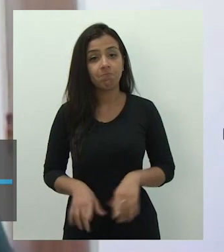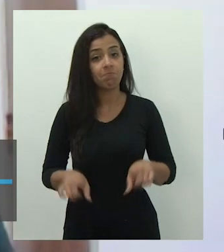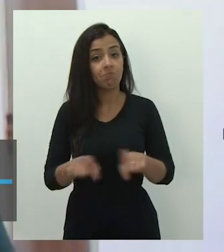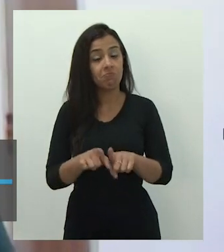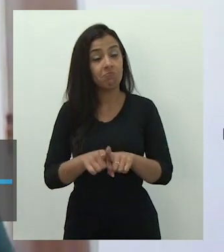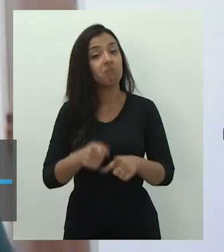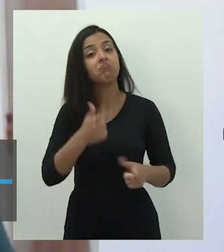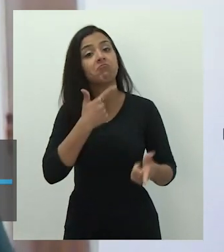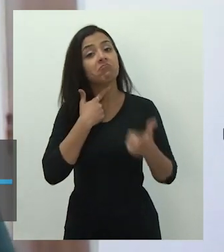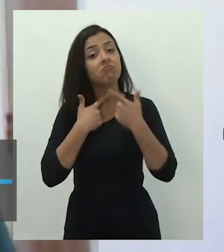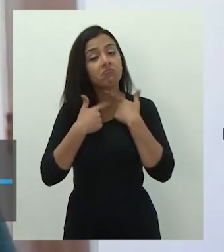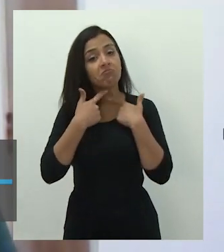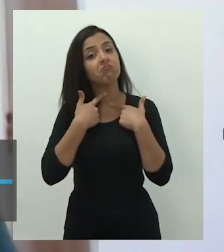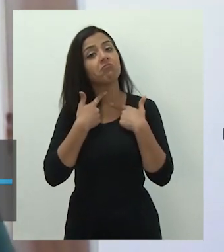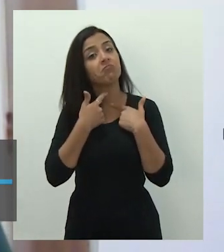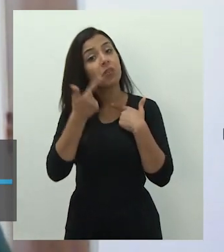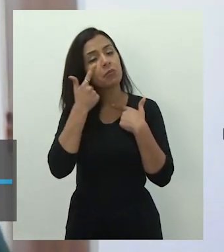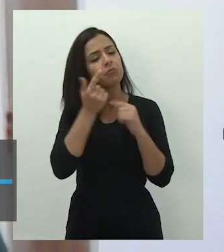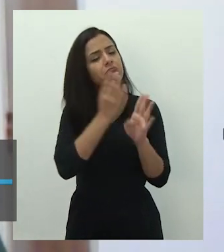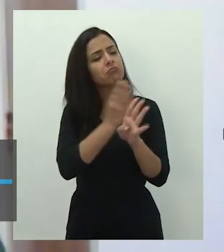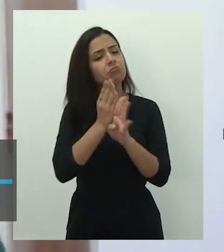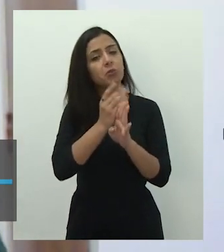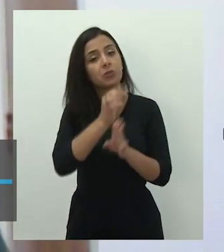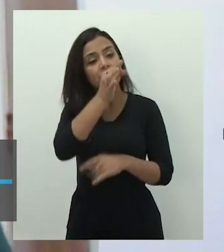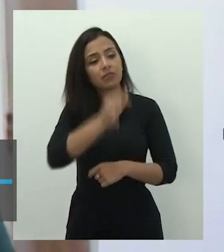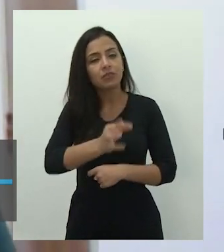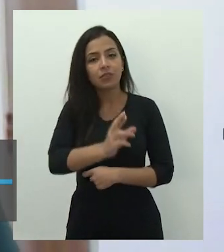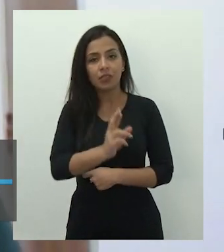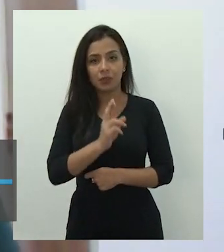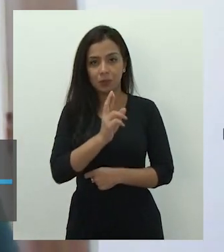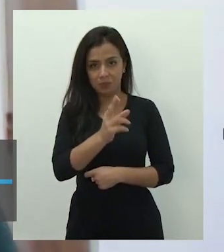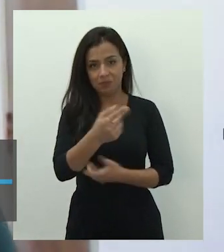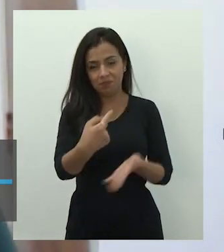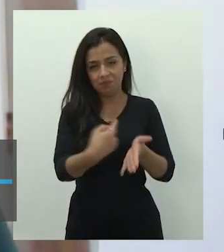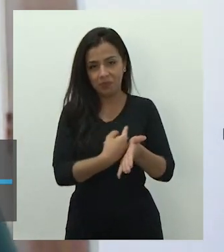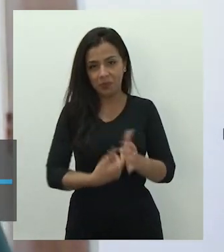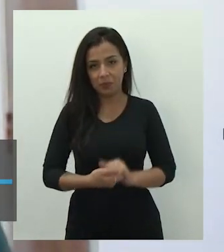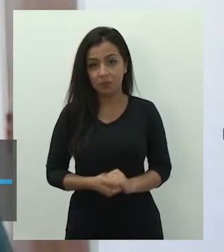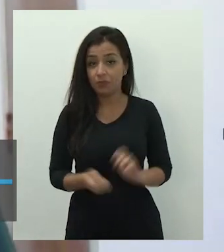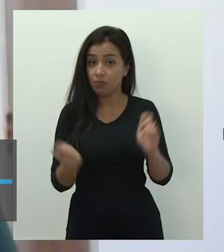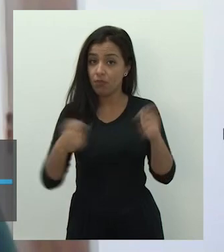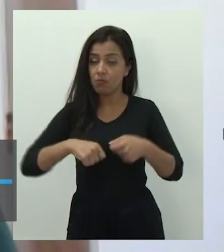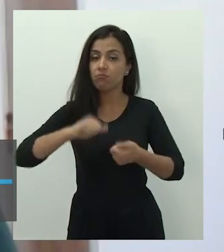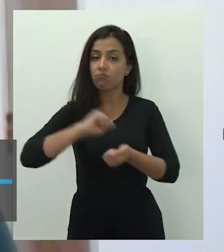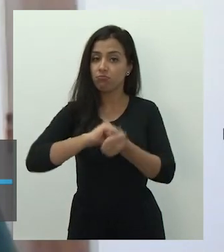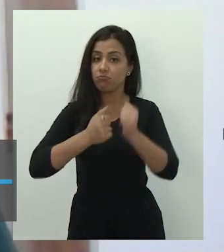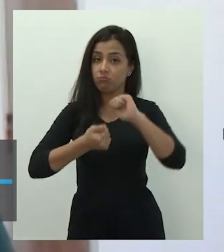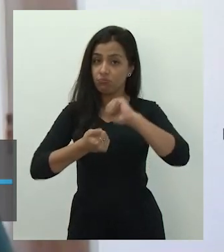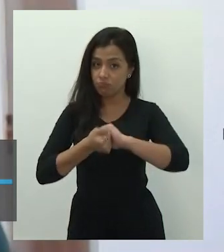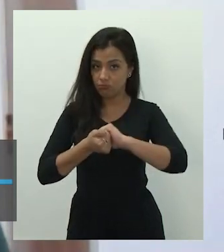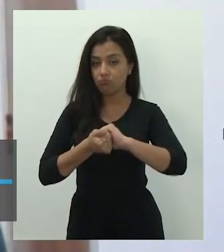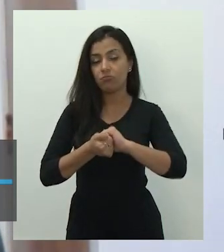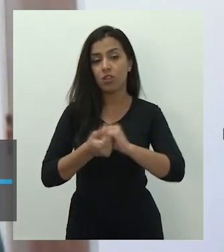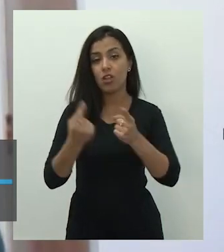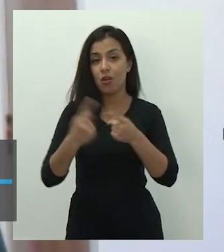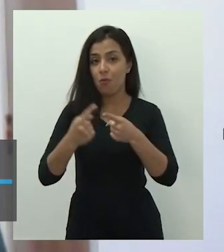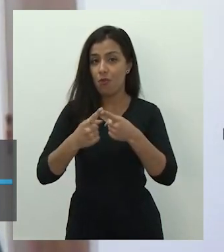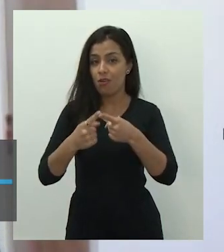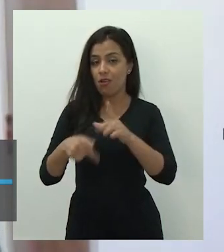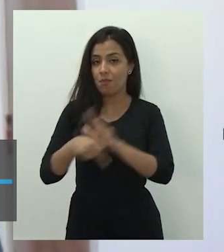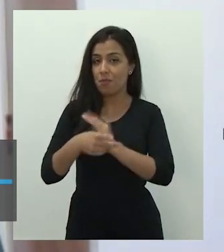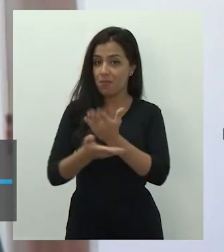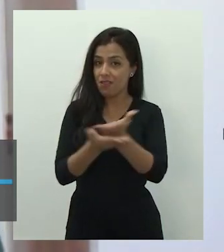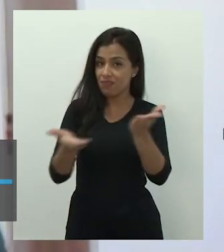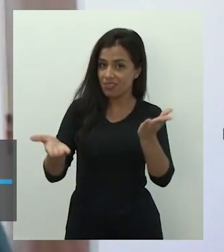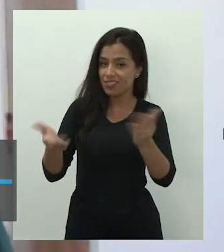descobrir qual seria a resposta dessa questão. Ela pode ser adaptada, ela foi direcionada para vocês, que são